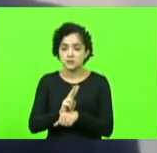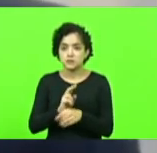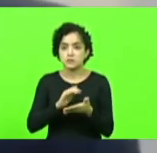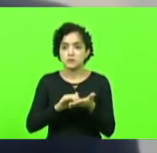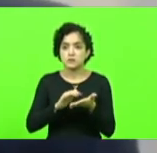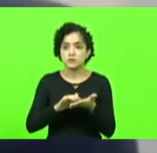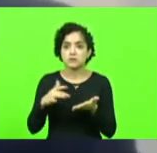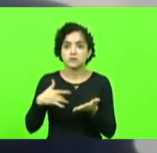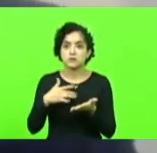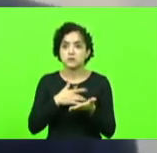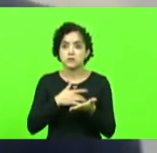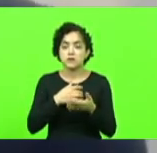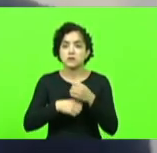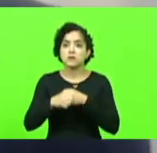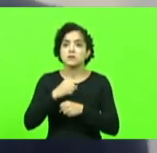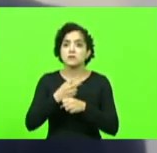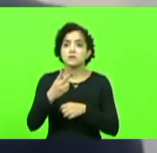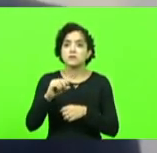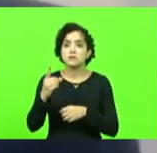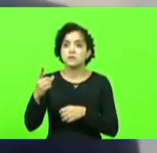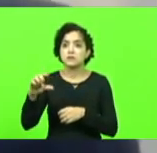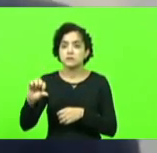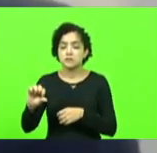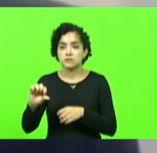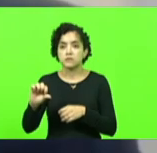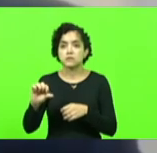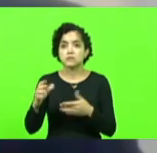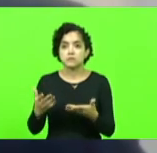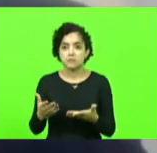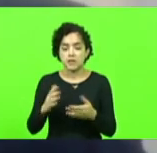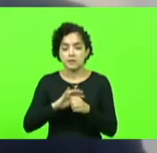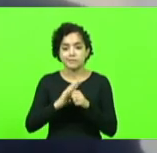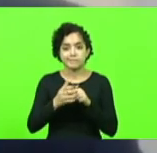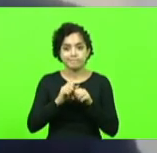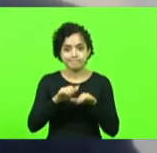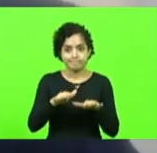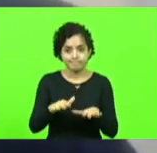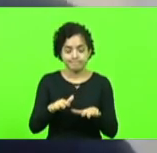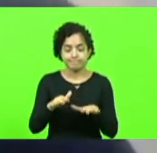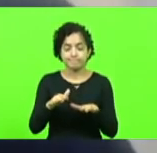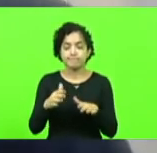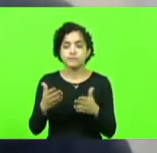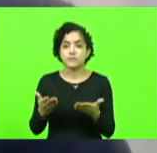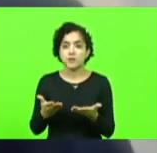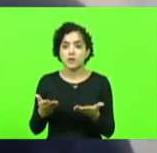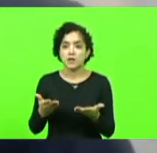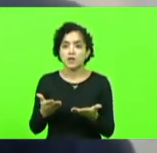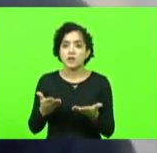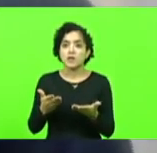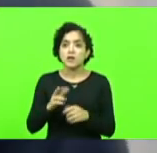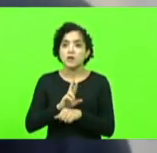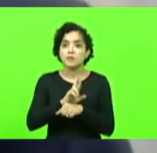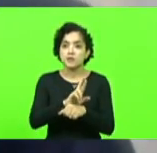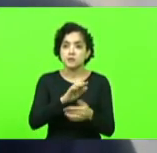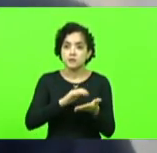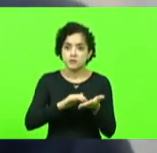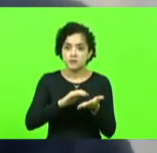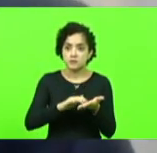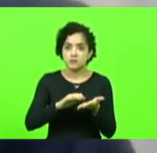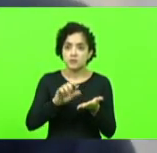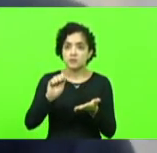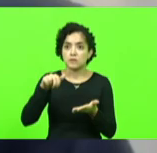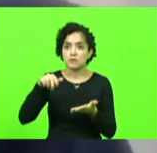desde 2019, atravessamos aí uma pandemia. Nesse ato, represento o secretário André Mota